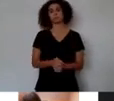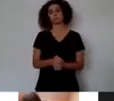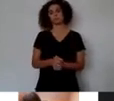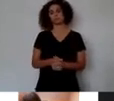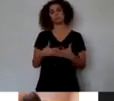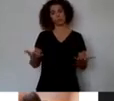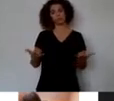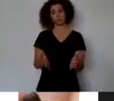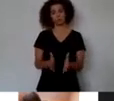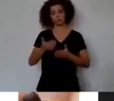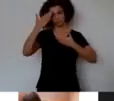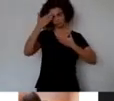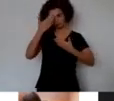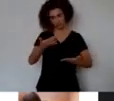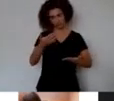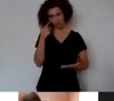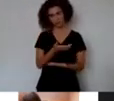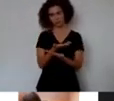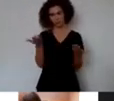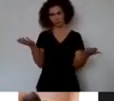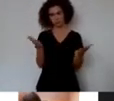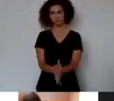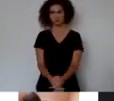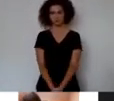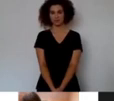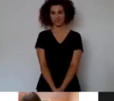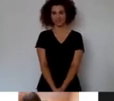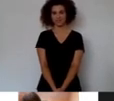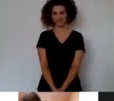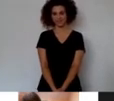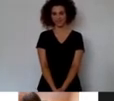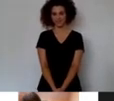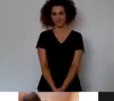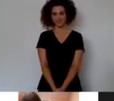isso. Obrigada novamente. Obrigada, gente.